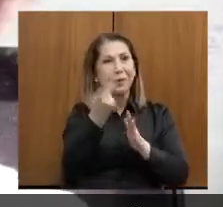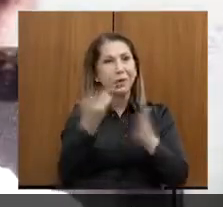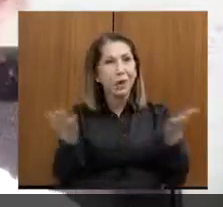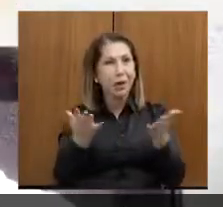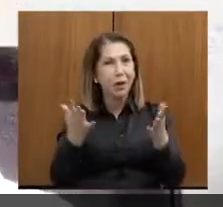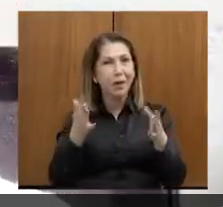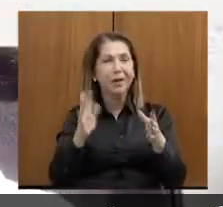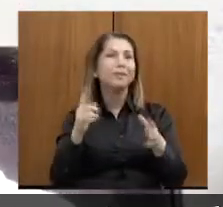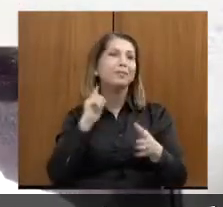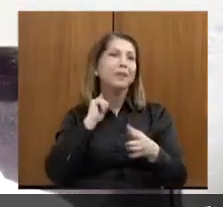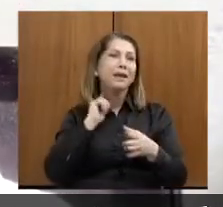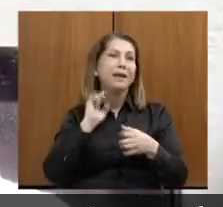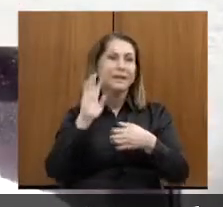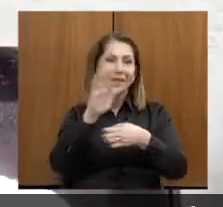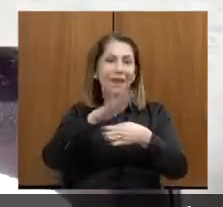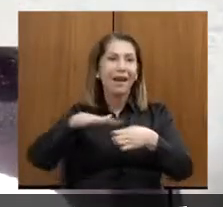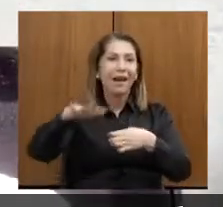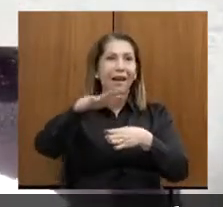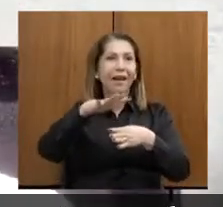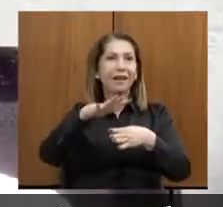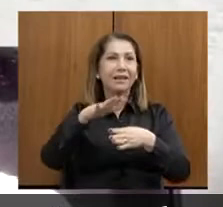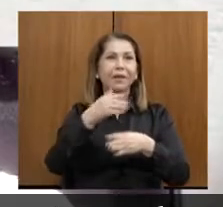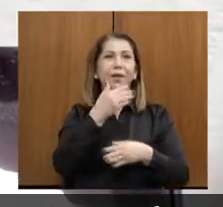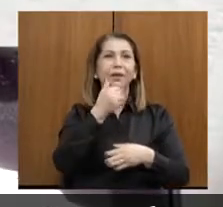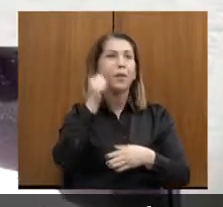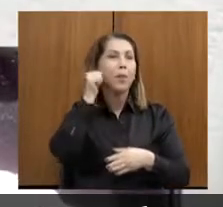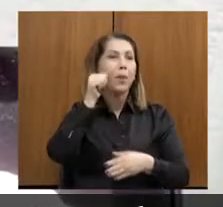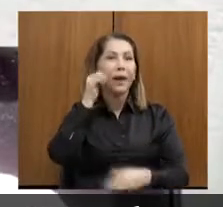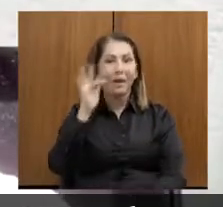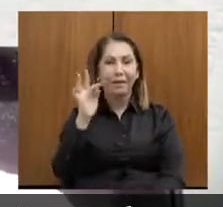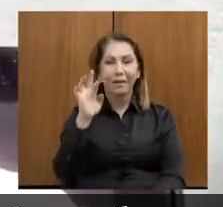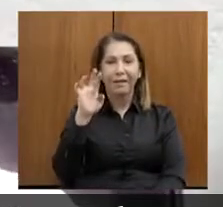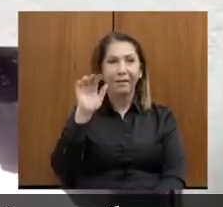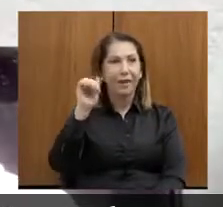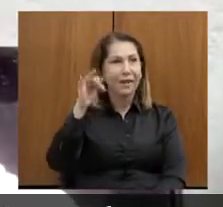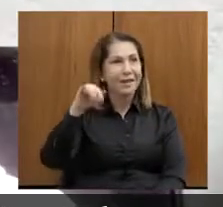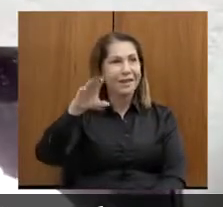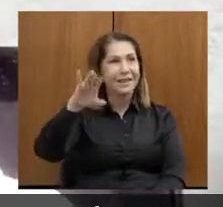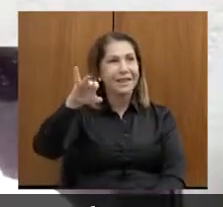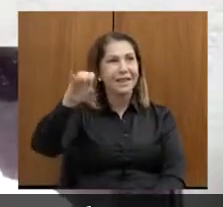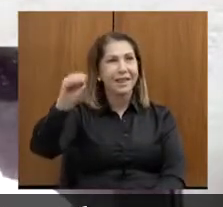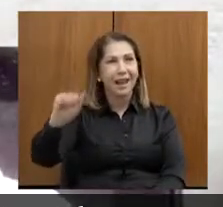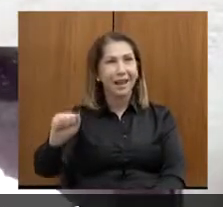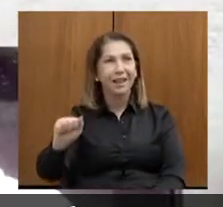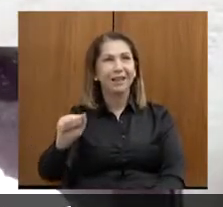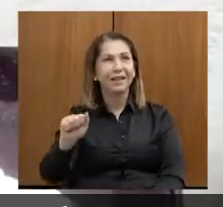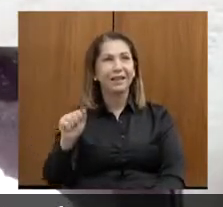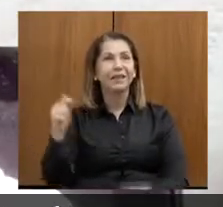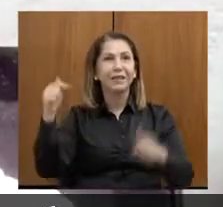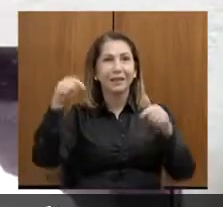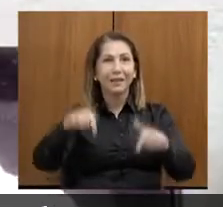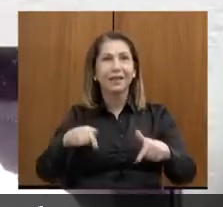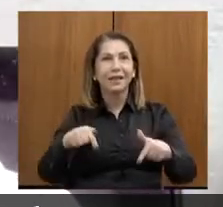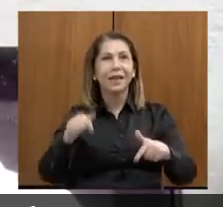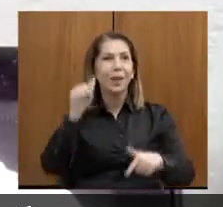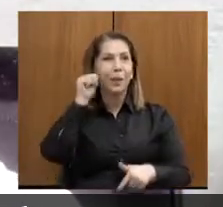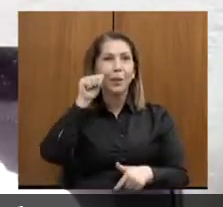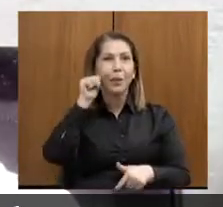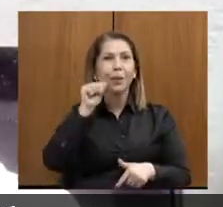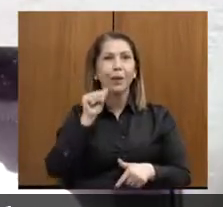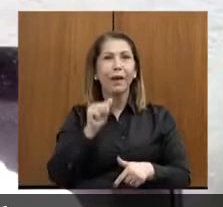território de Minas Gerais como todo o caminho da Francisco era o único mas a Francisca ela chegou para a gente porque